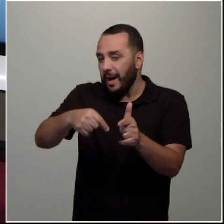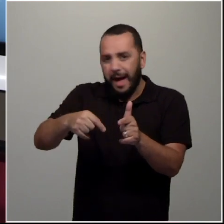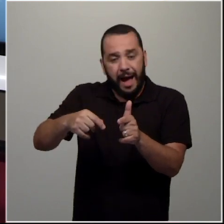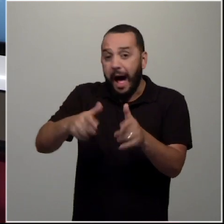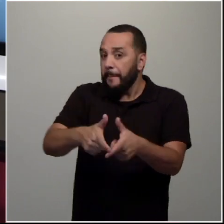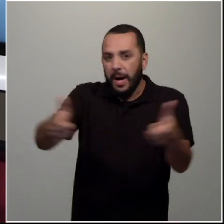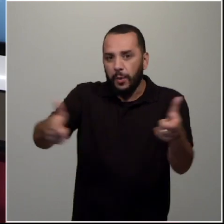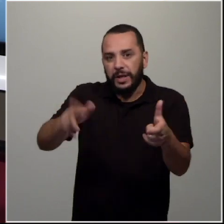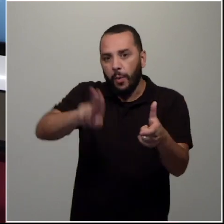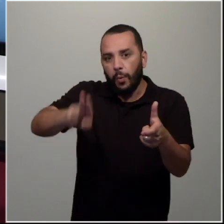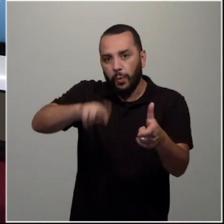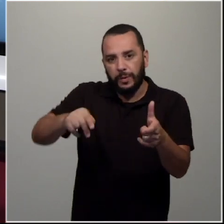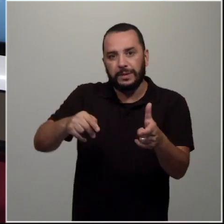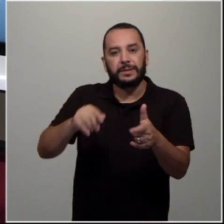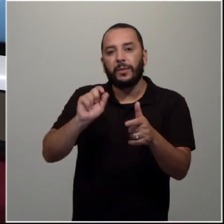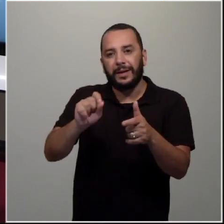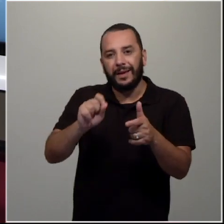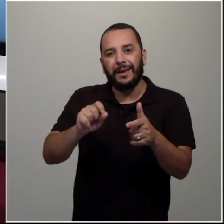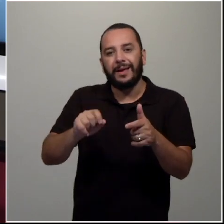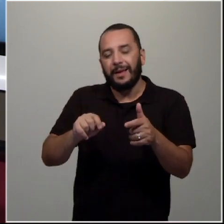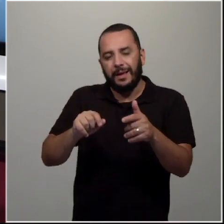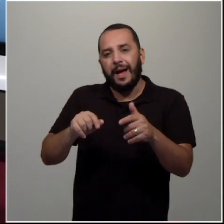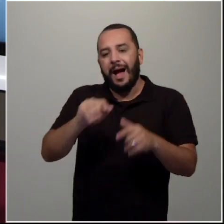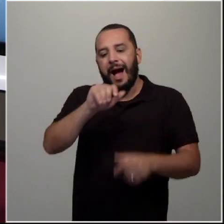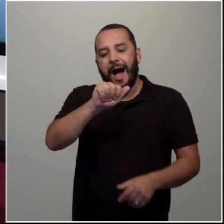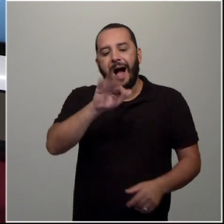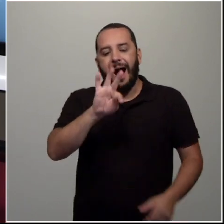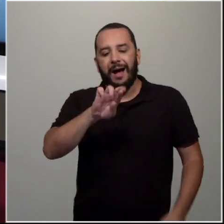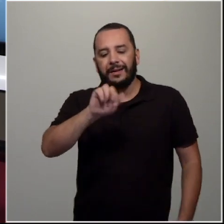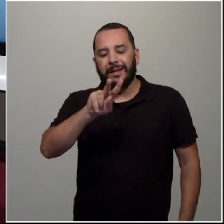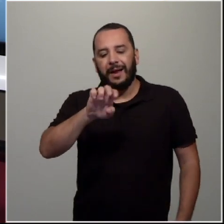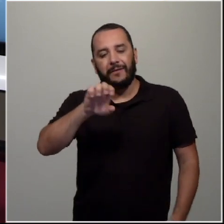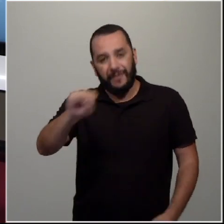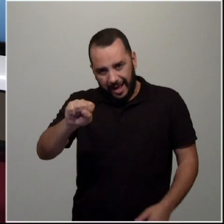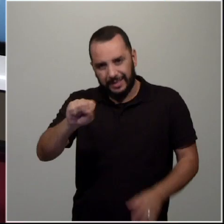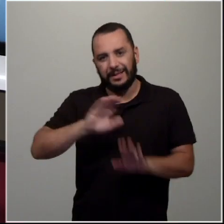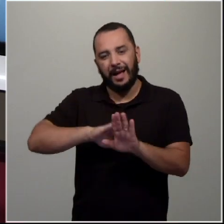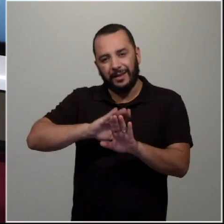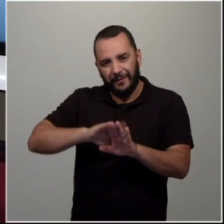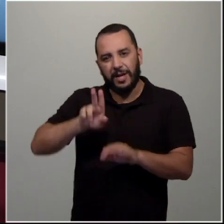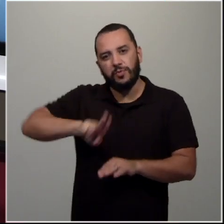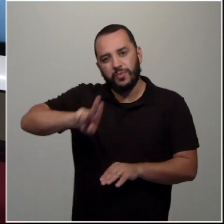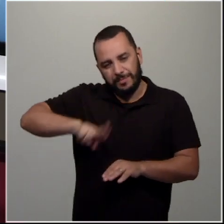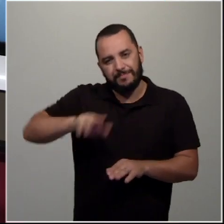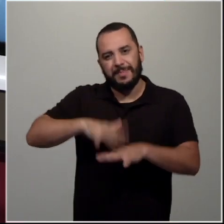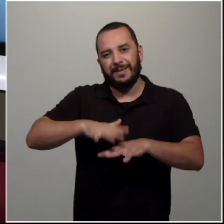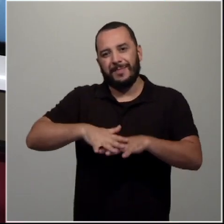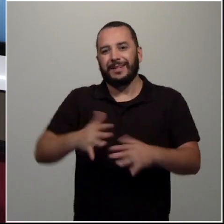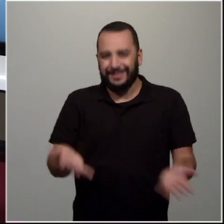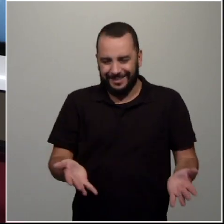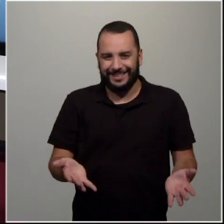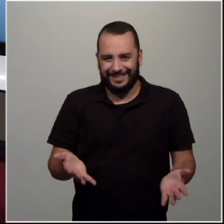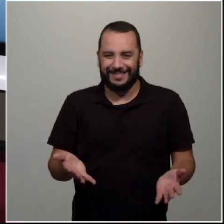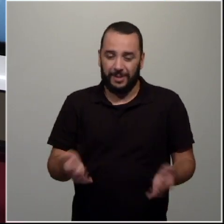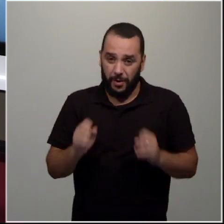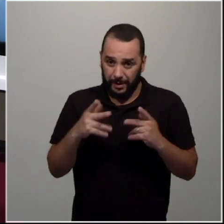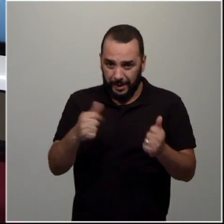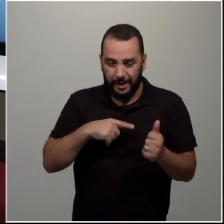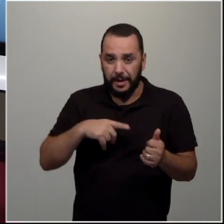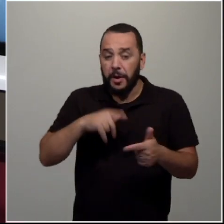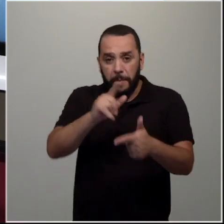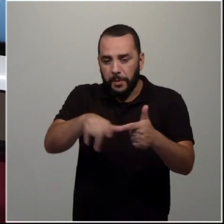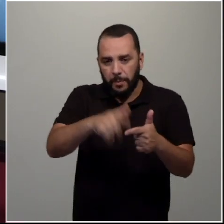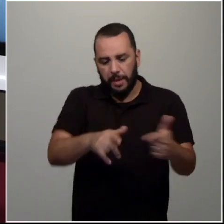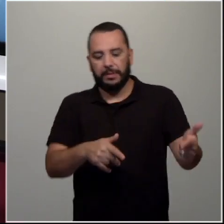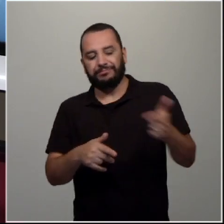essa última perspectiva perspectiva de ensino através da resolução de problemas é que a matemática deve surgir daí dos problemas